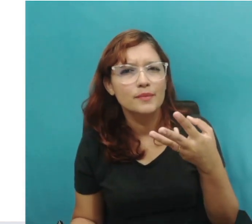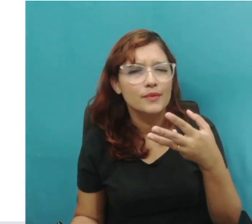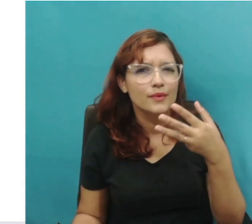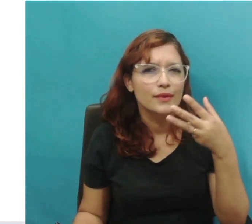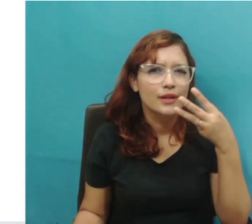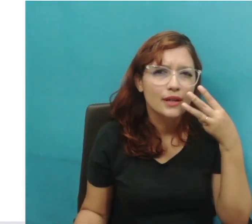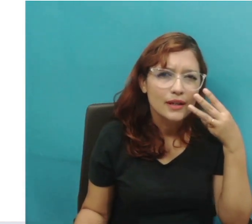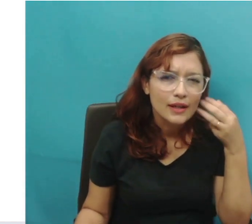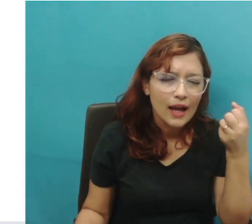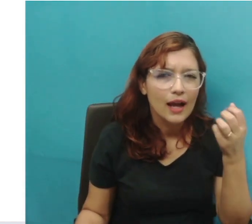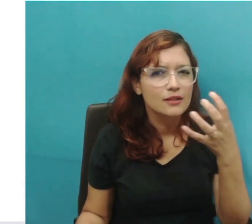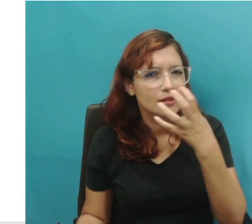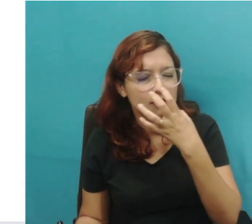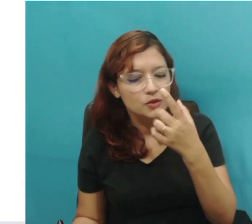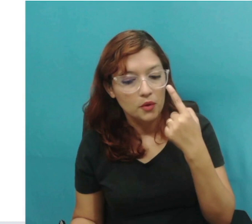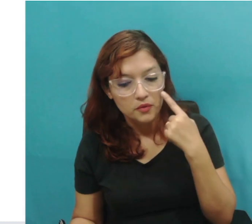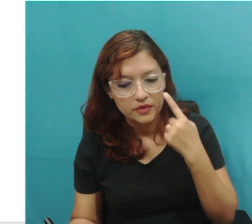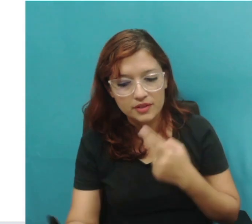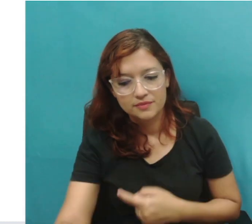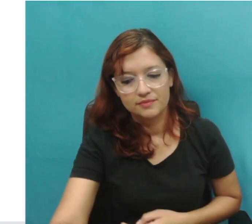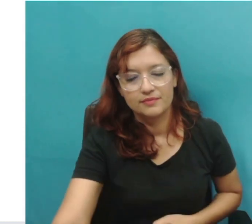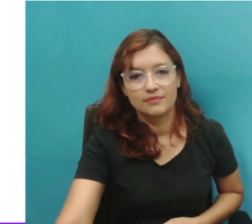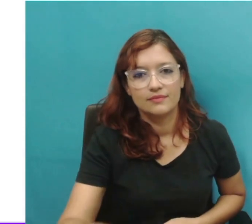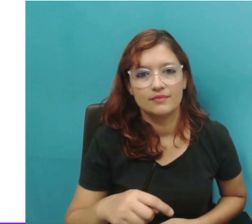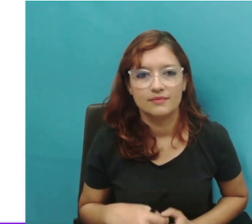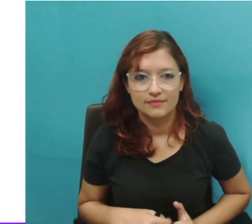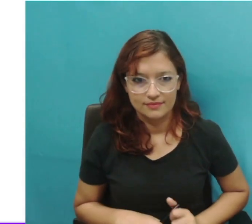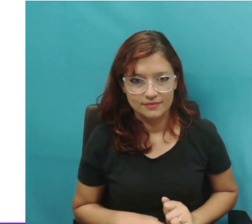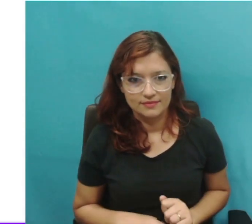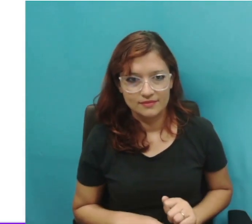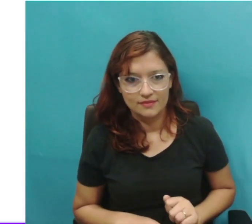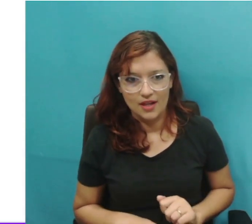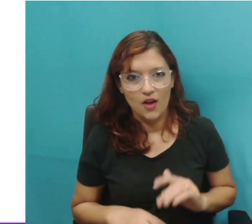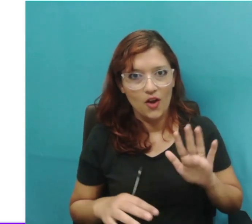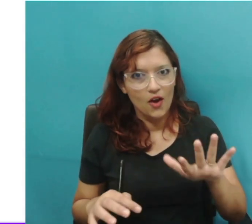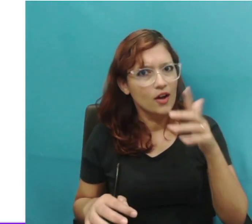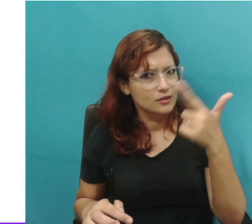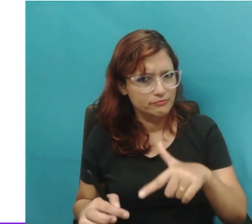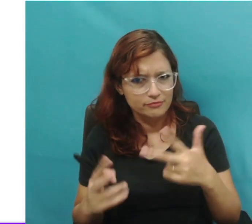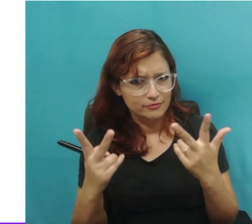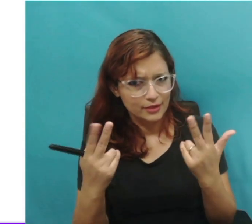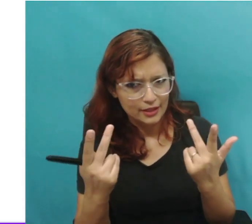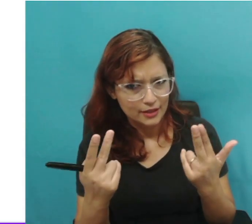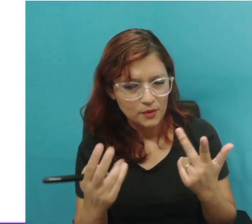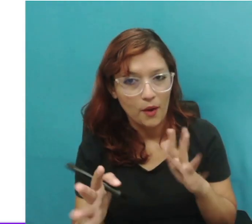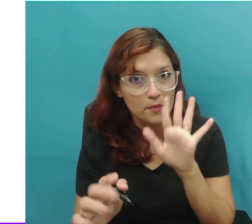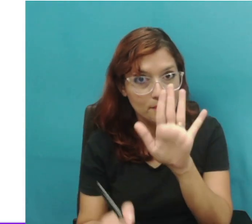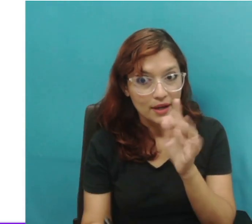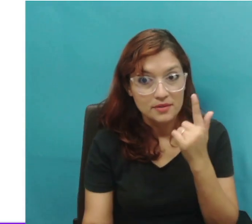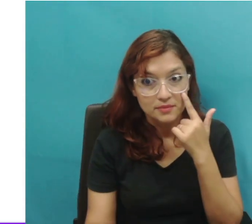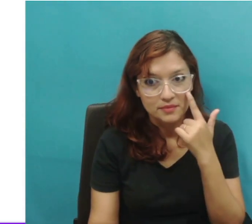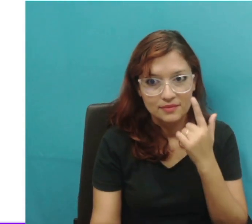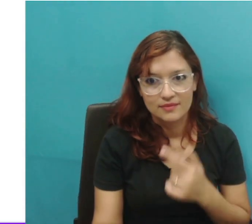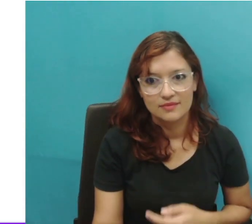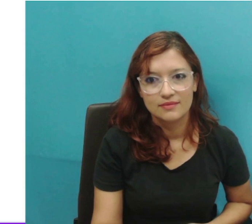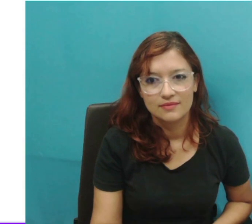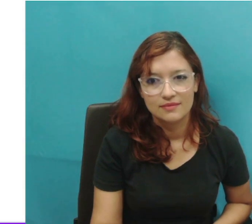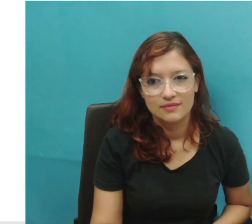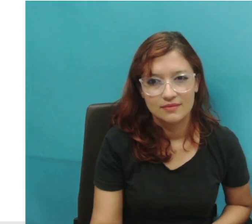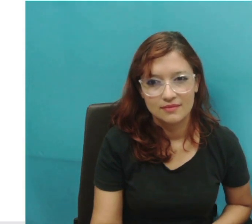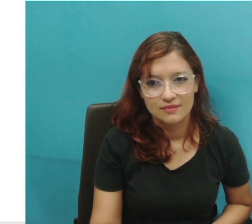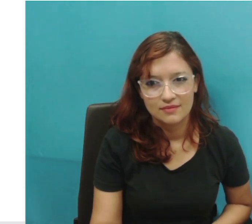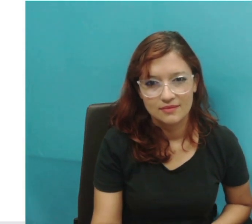Mas lembra aquela frase do cachorro e do gato? Vamos ver. Então, de novo, a mesma frase,